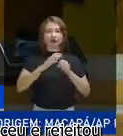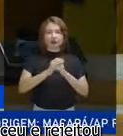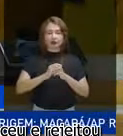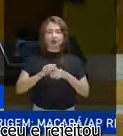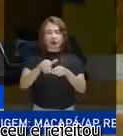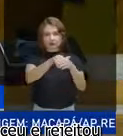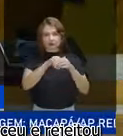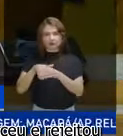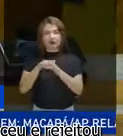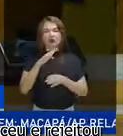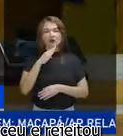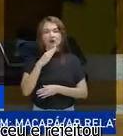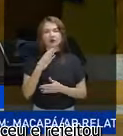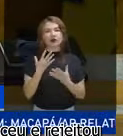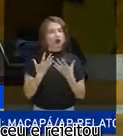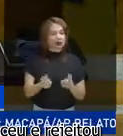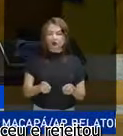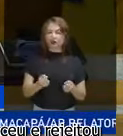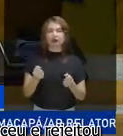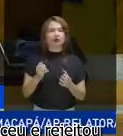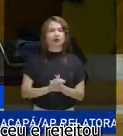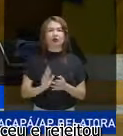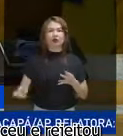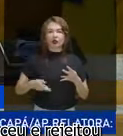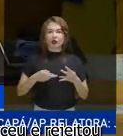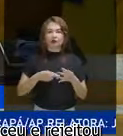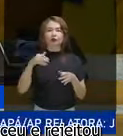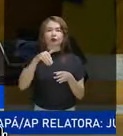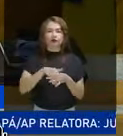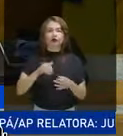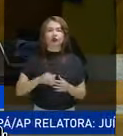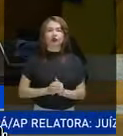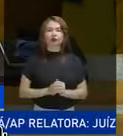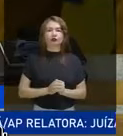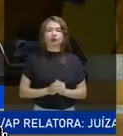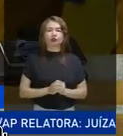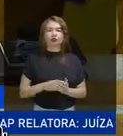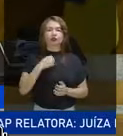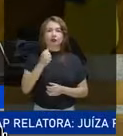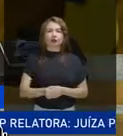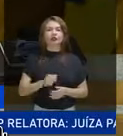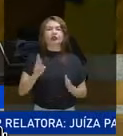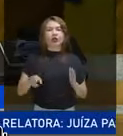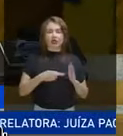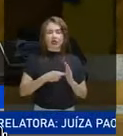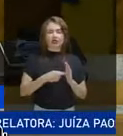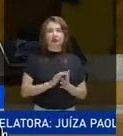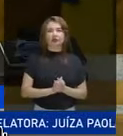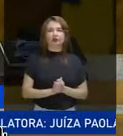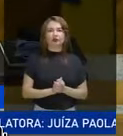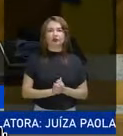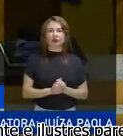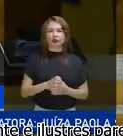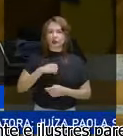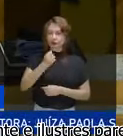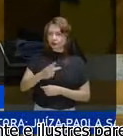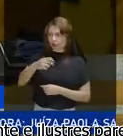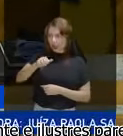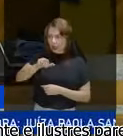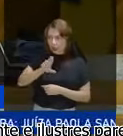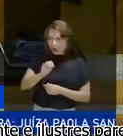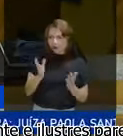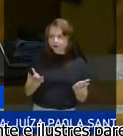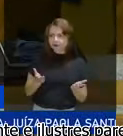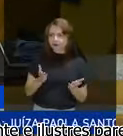Amapá, unanimidade, conheceu e rejeitou o recurso nos termos do voto da juíza relatora. Doutor Paulo, já está pronto o número 1 aí? Pois é,